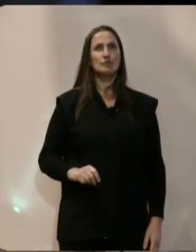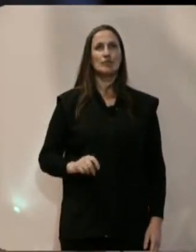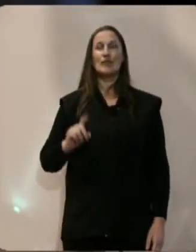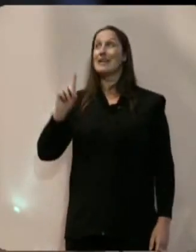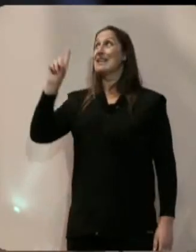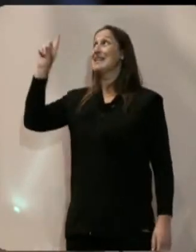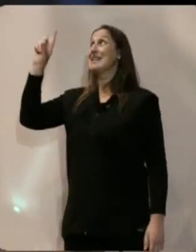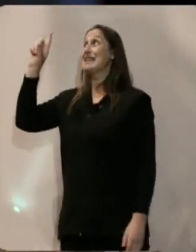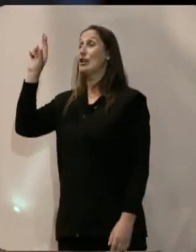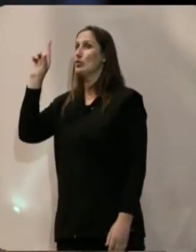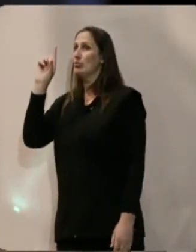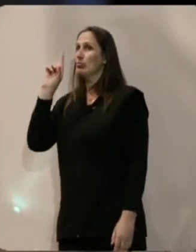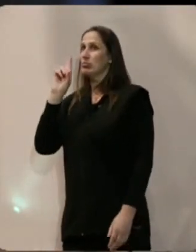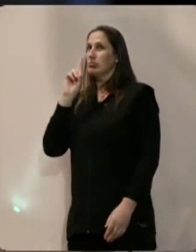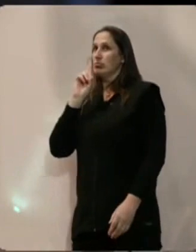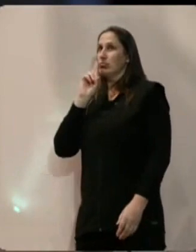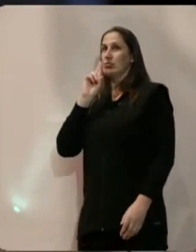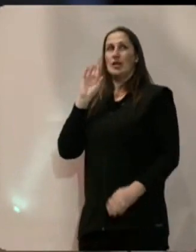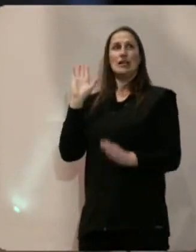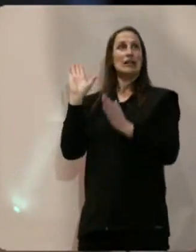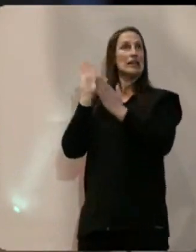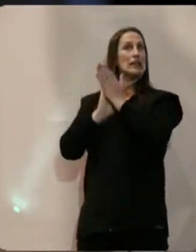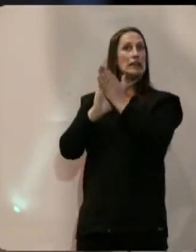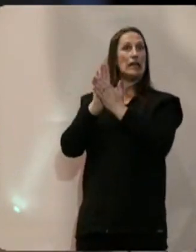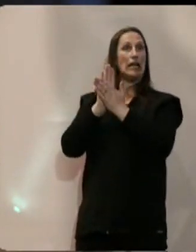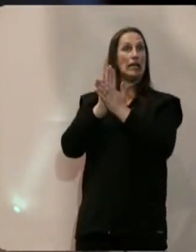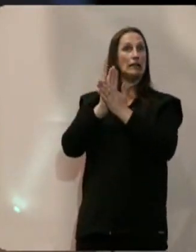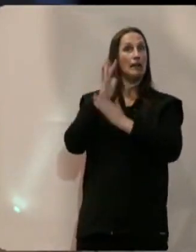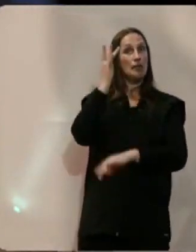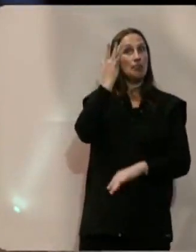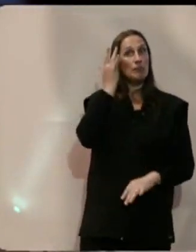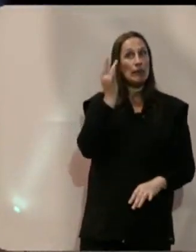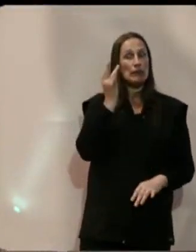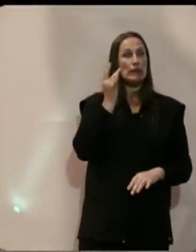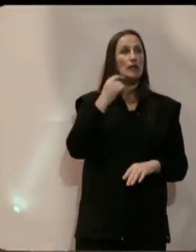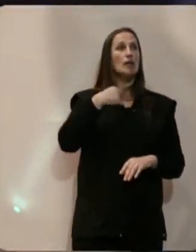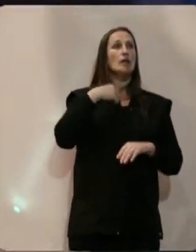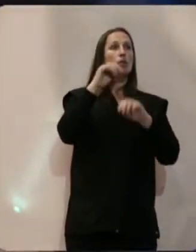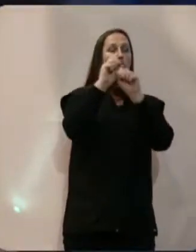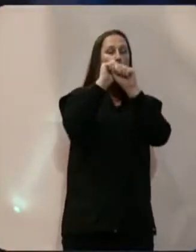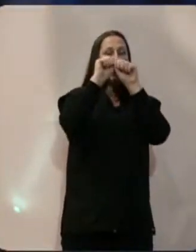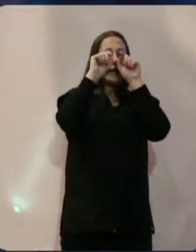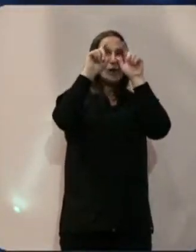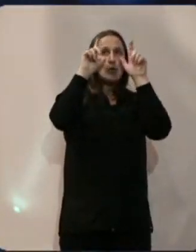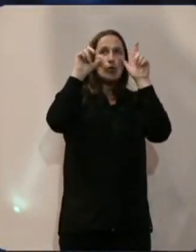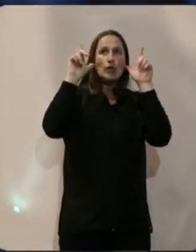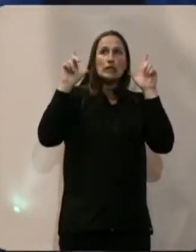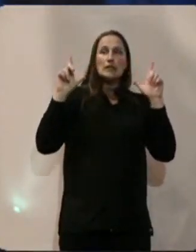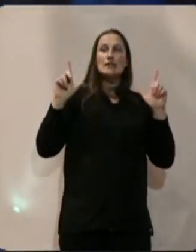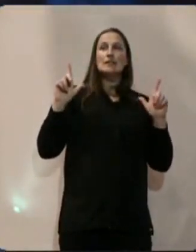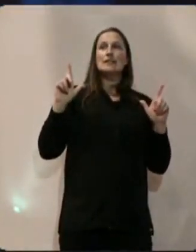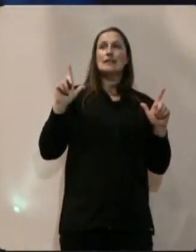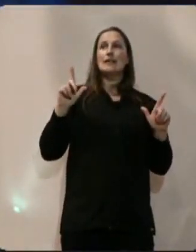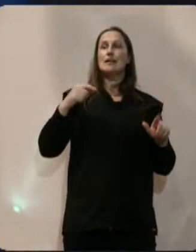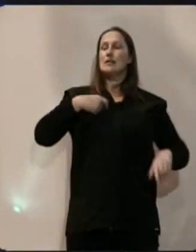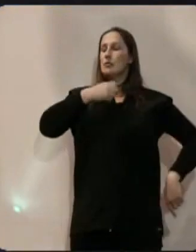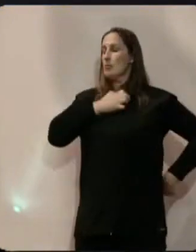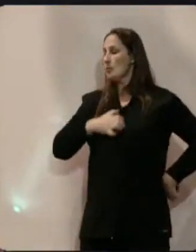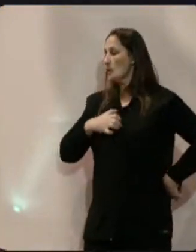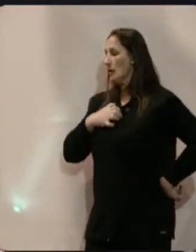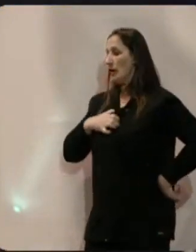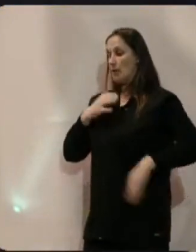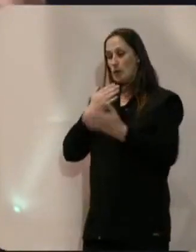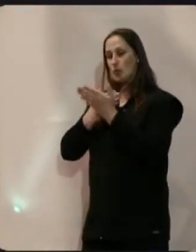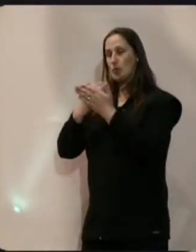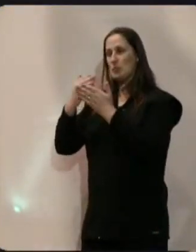Deus não me falou nada. No dia seguinte eu acordei e estava ainda cheio de raiva e comecei